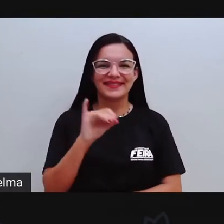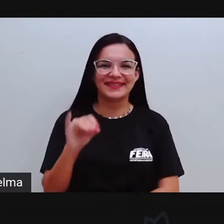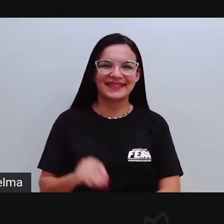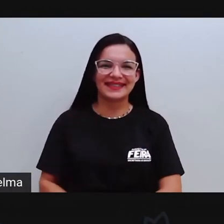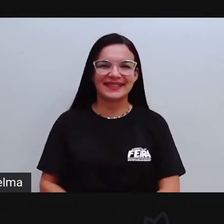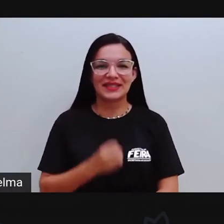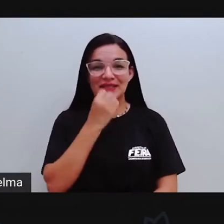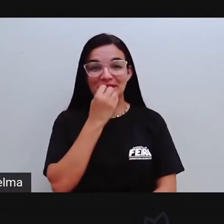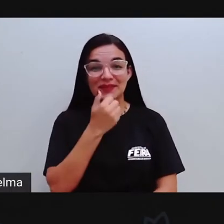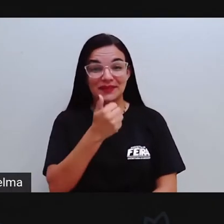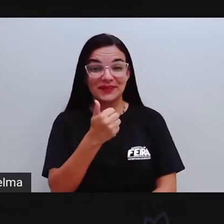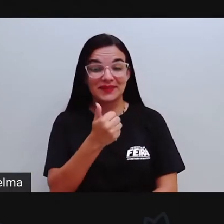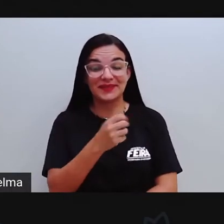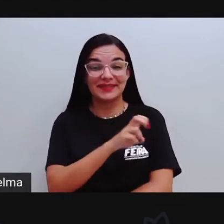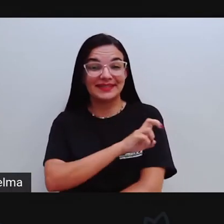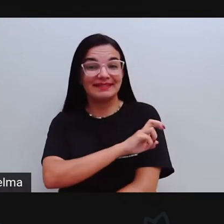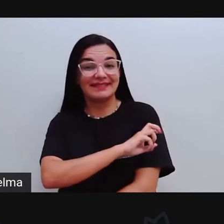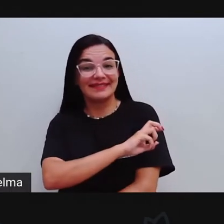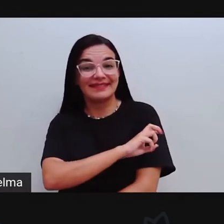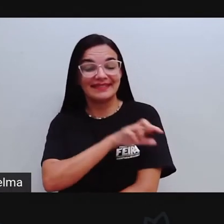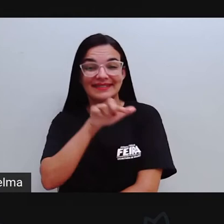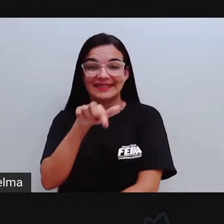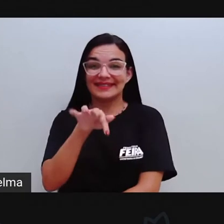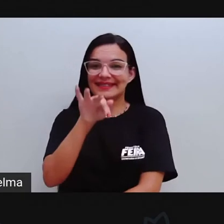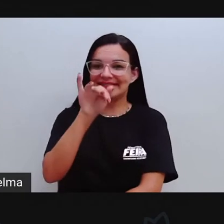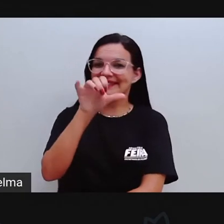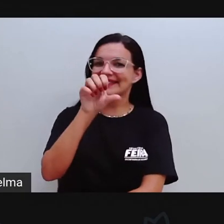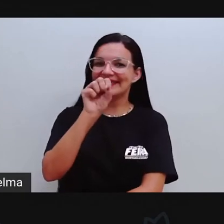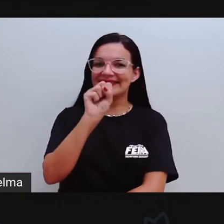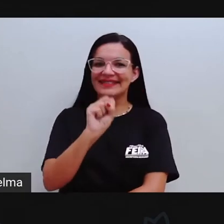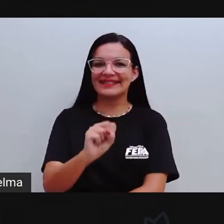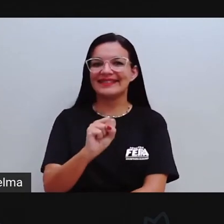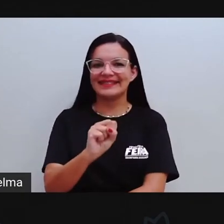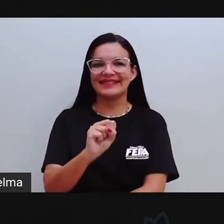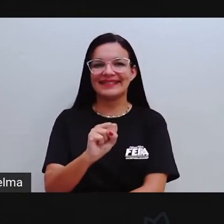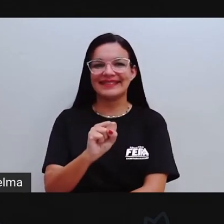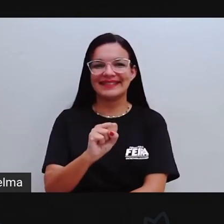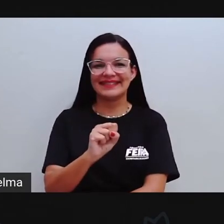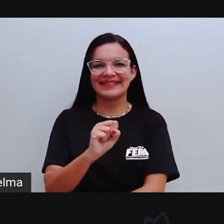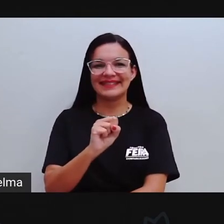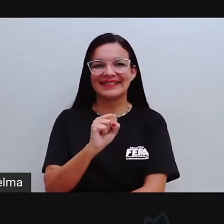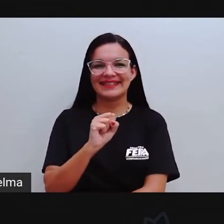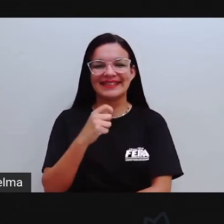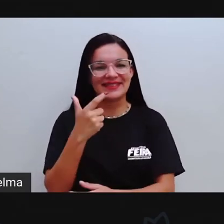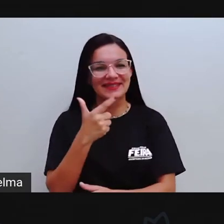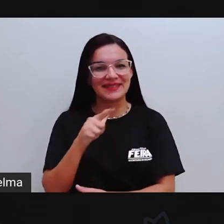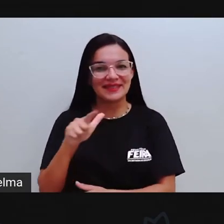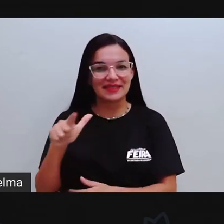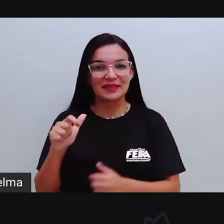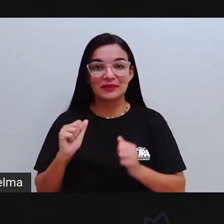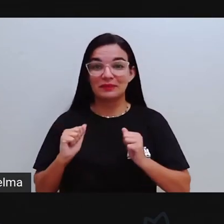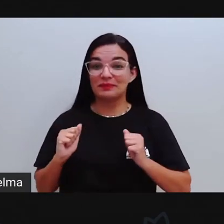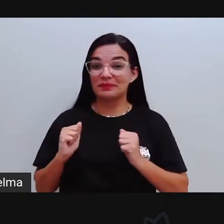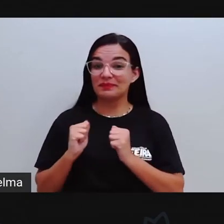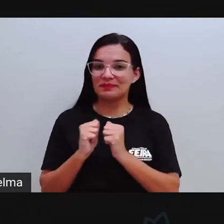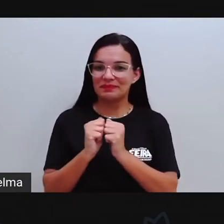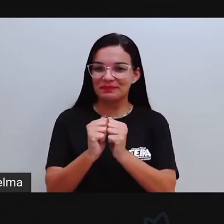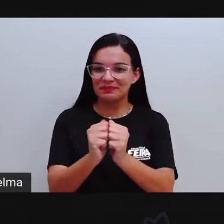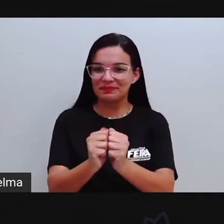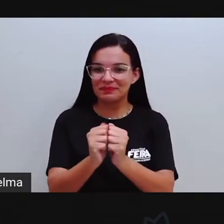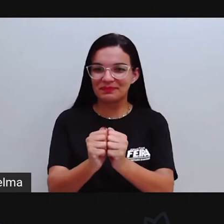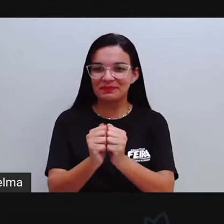Olá! Turma aí do quinto ano de Feira de Santana, olhem só! Mais uma vez, não é? Mais